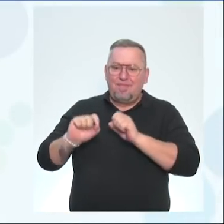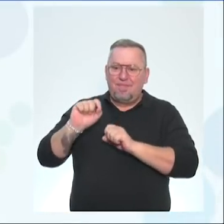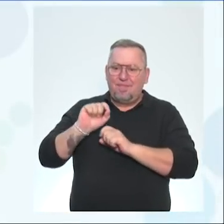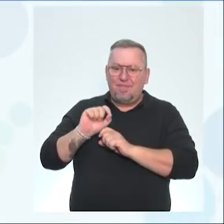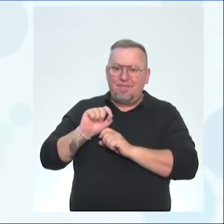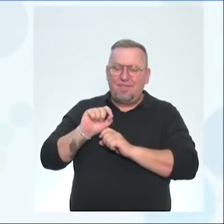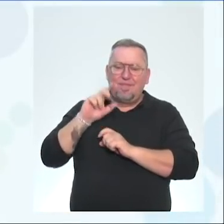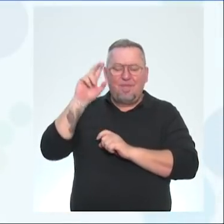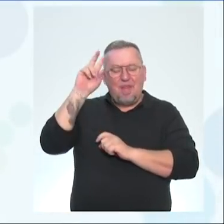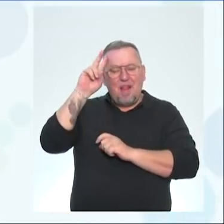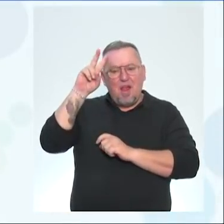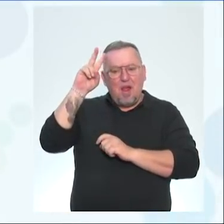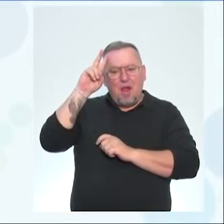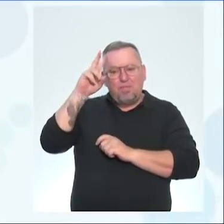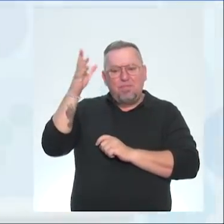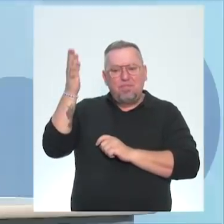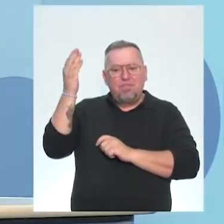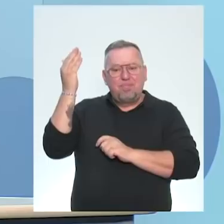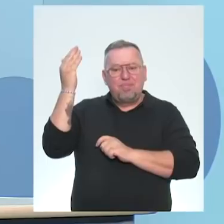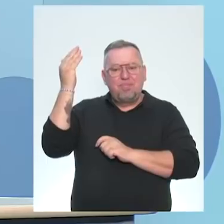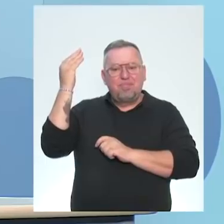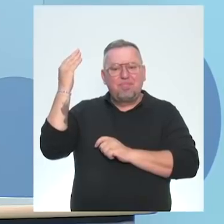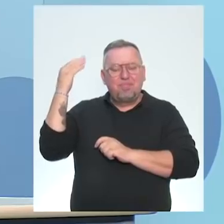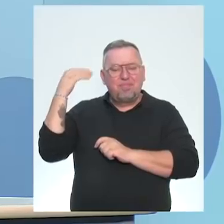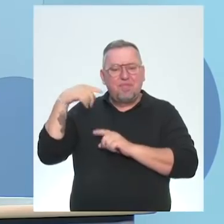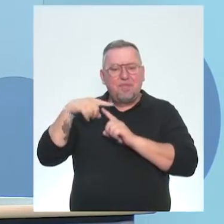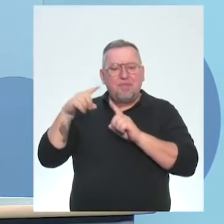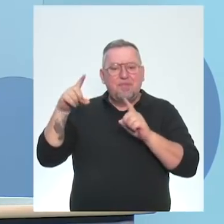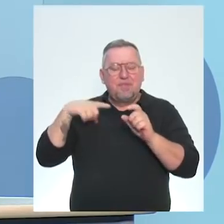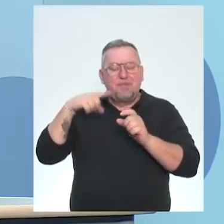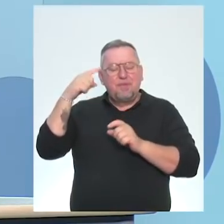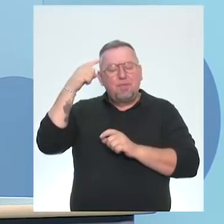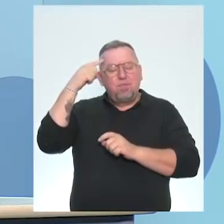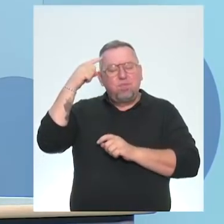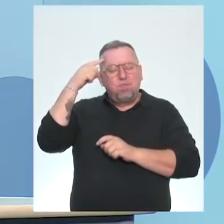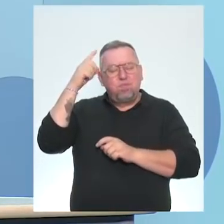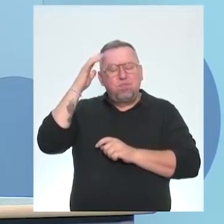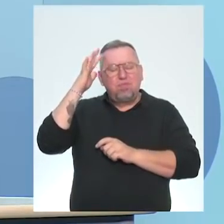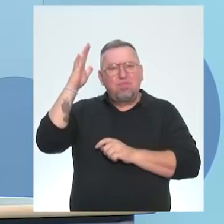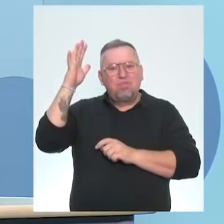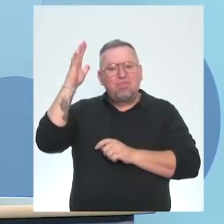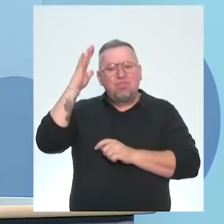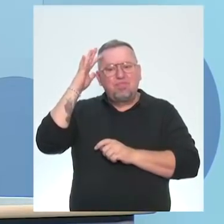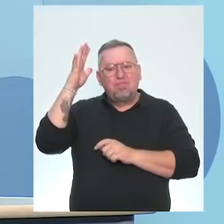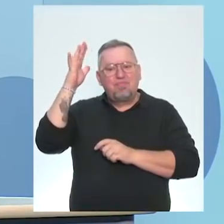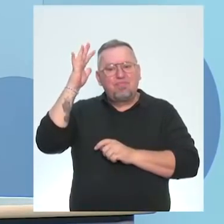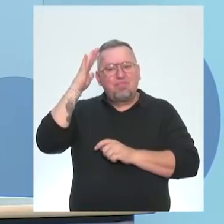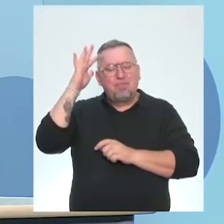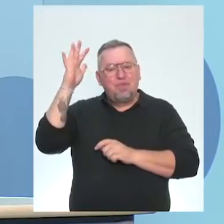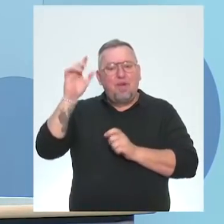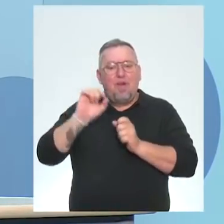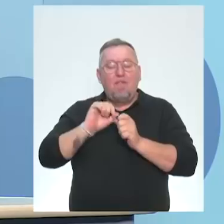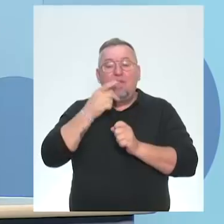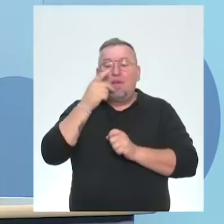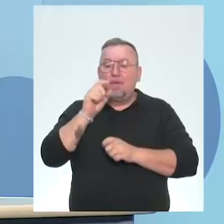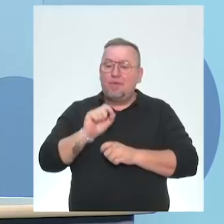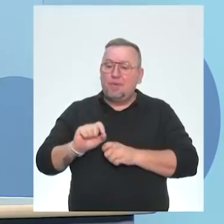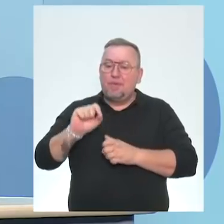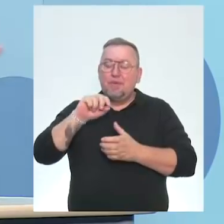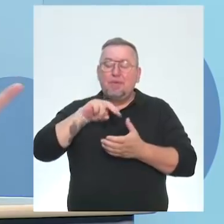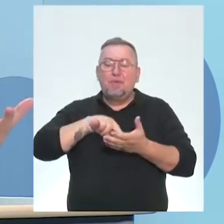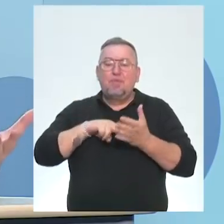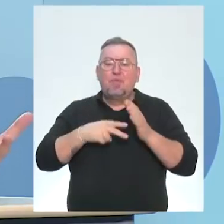de relembrar coisas que já passaram, que ficaram na nossa memória? O que essas memórias falam para a gente sobre a